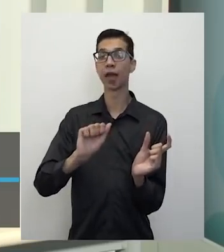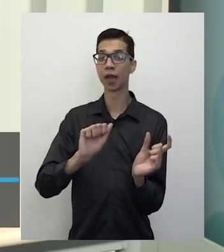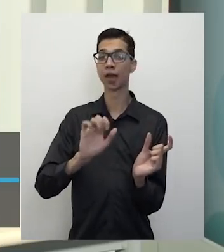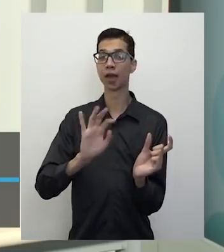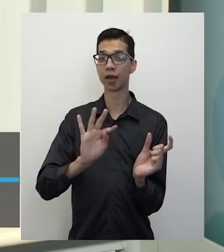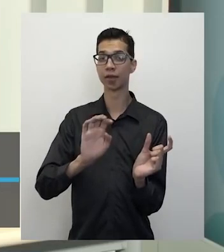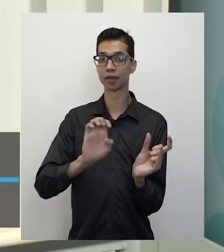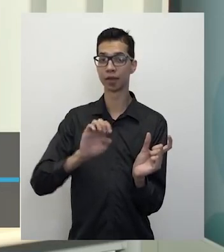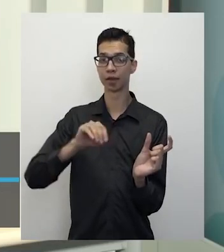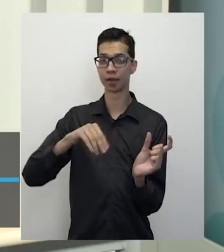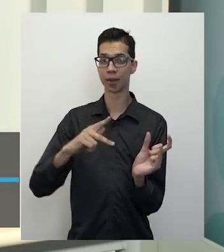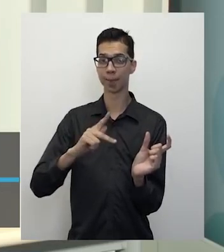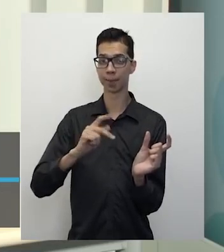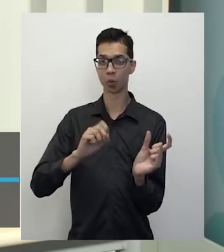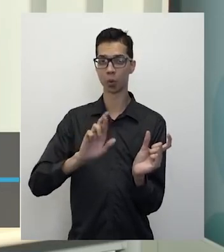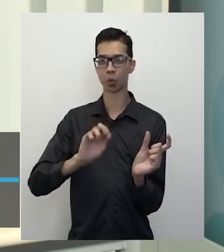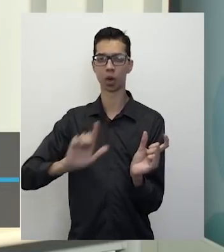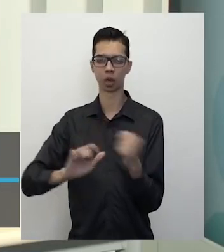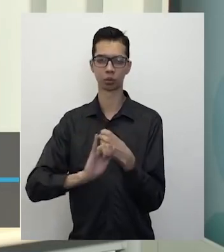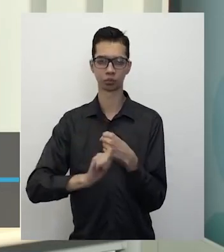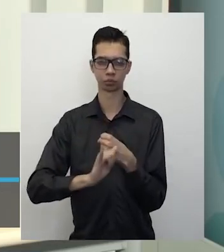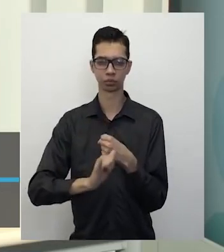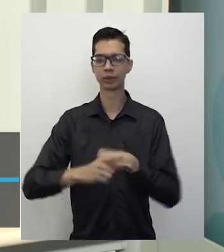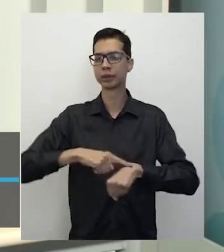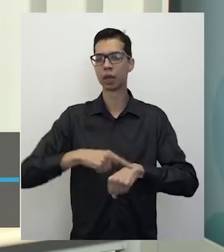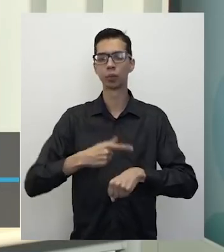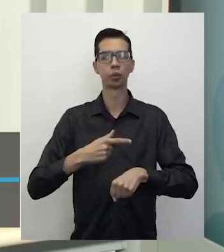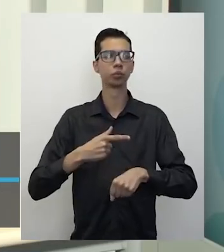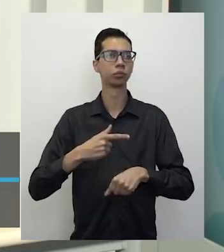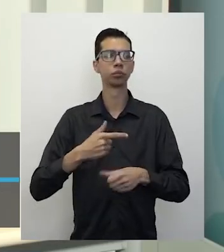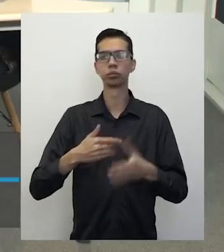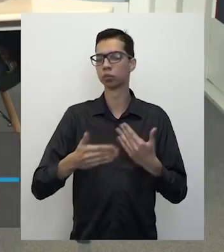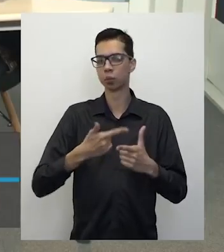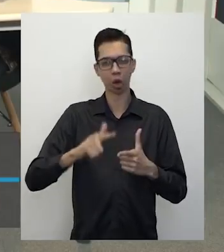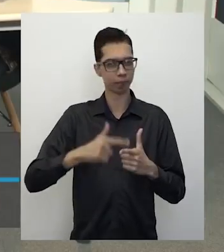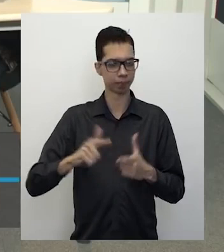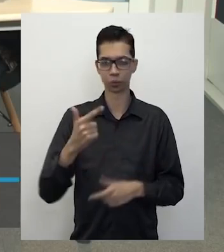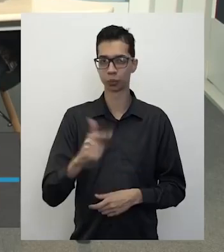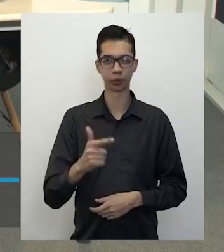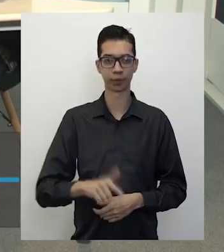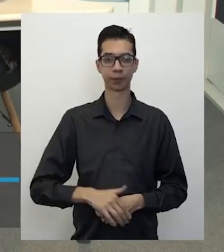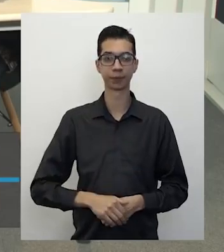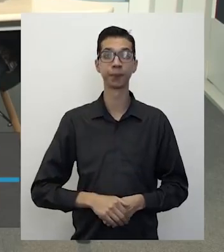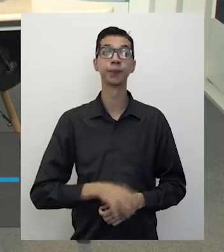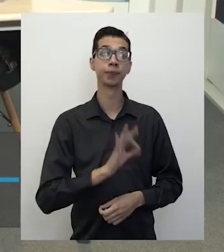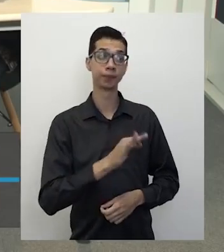as que não há problema de tempo para que ela Veríssimo, apareça. Inclusive, que alguém citou, Isso. ele trabalha